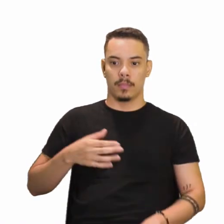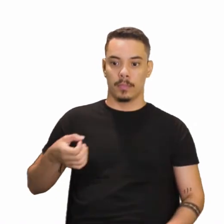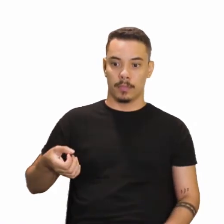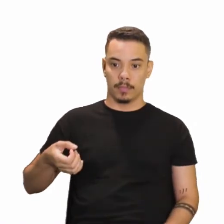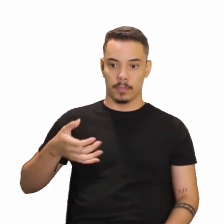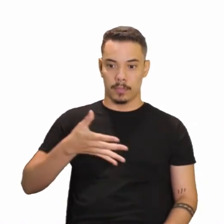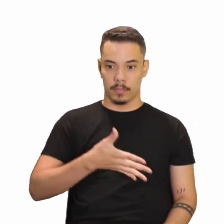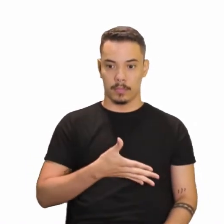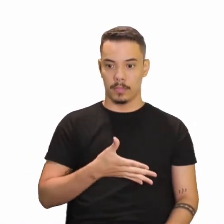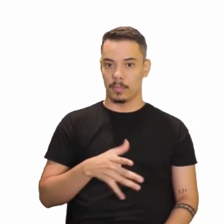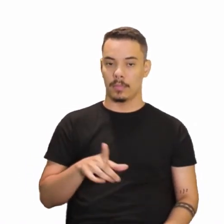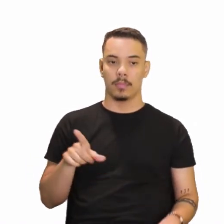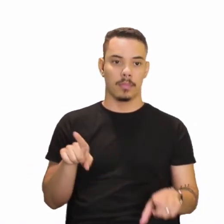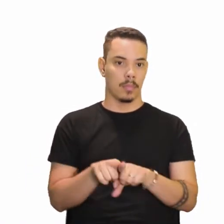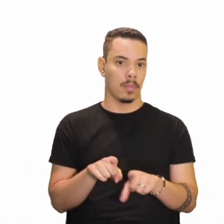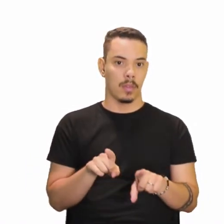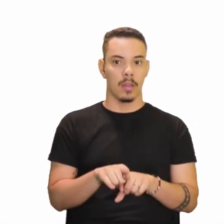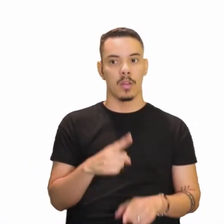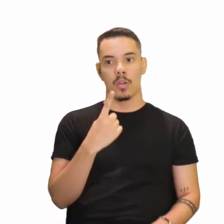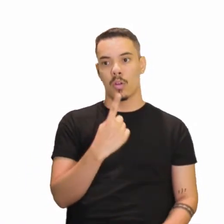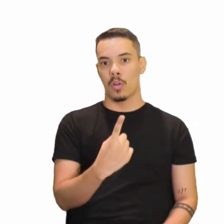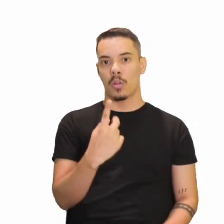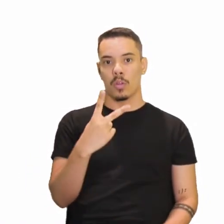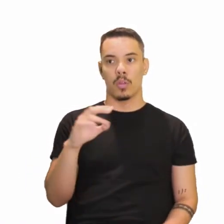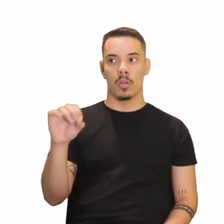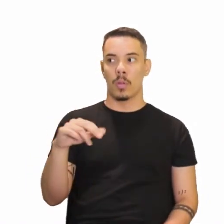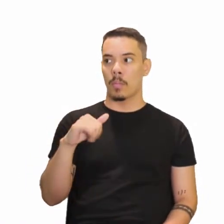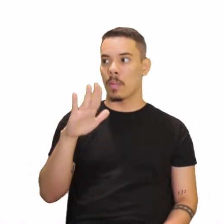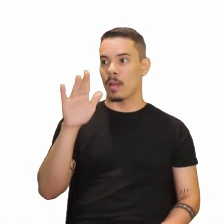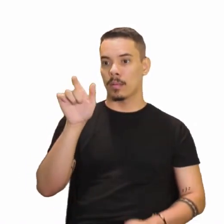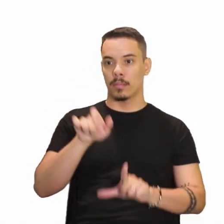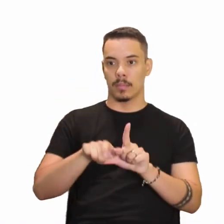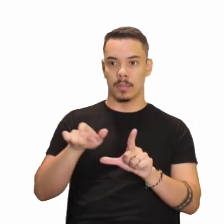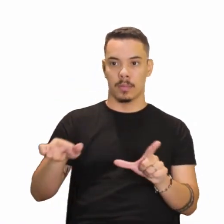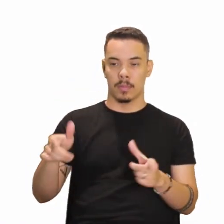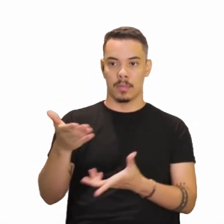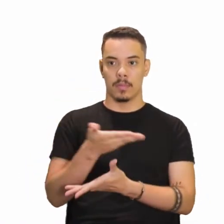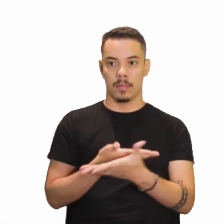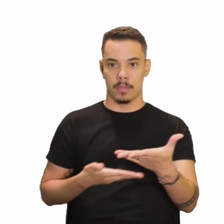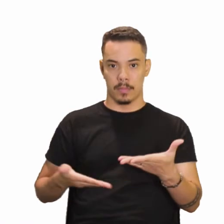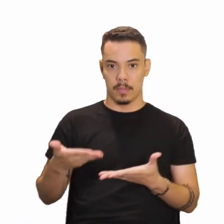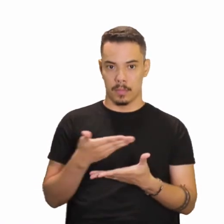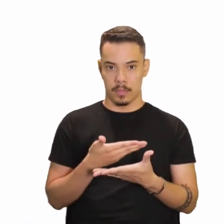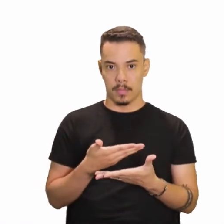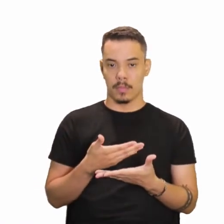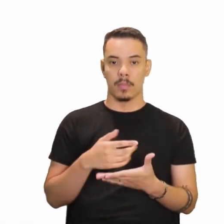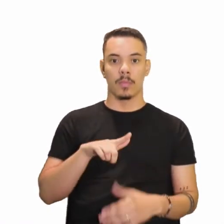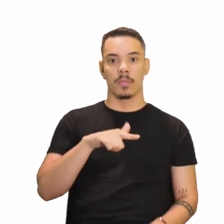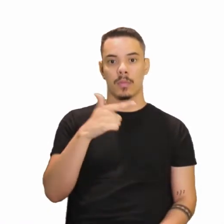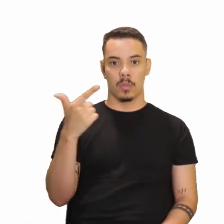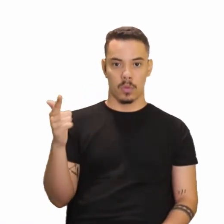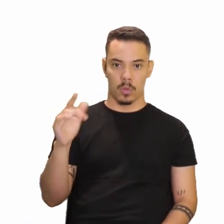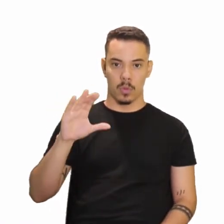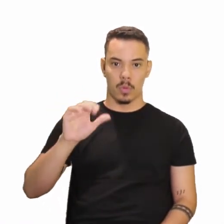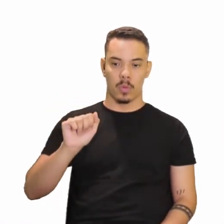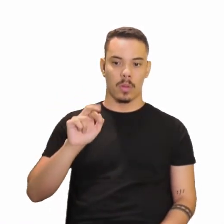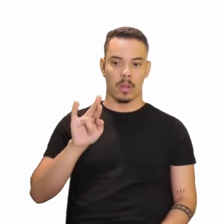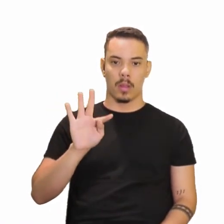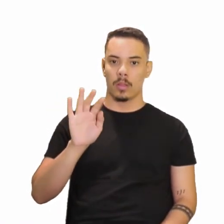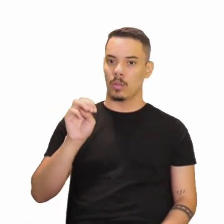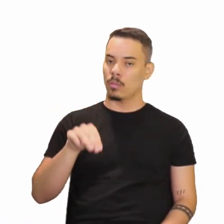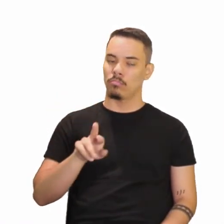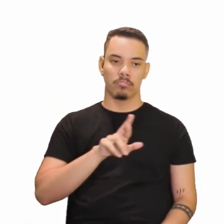como um dois ou mais personagens envolvidos o cartoon não